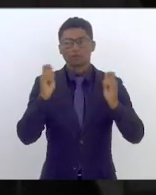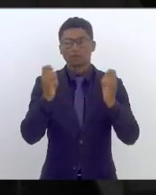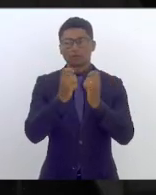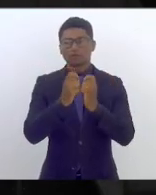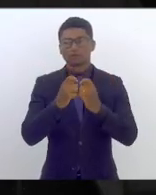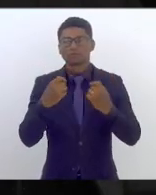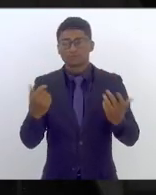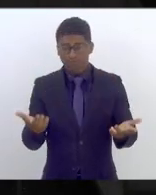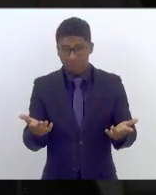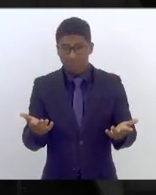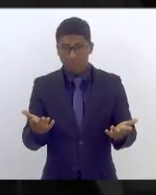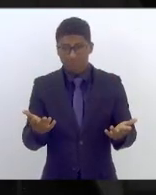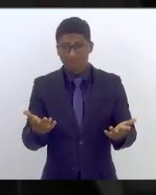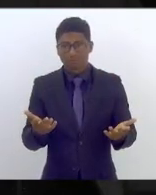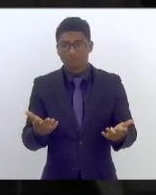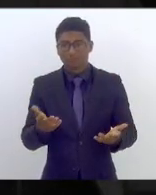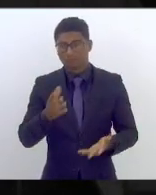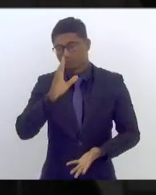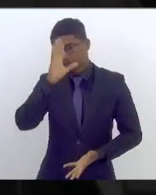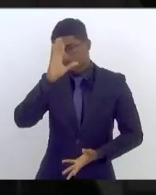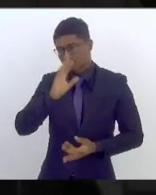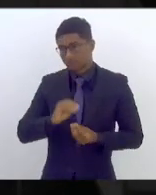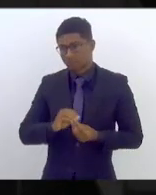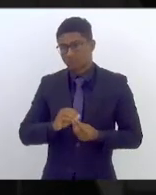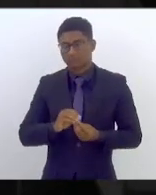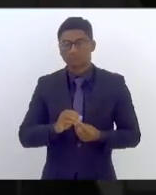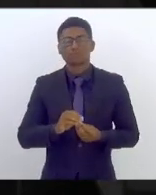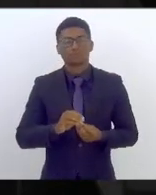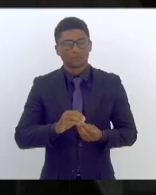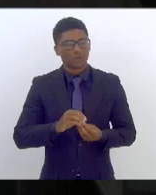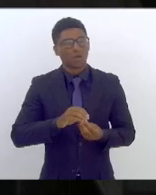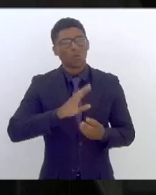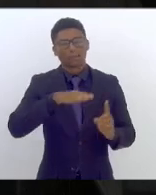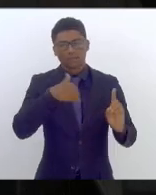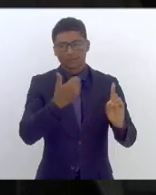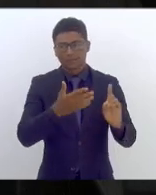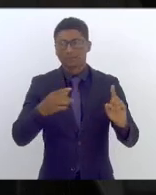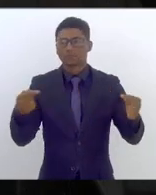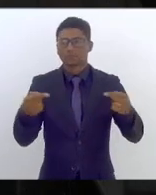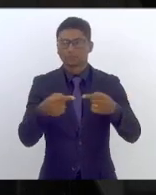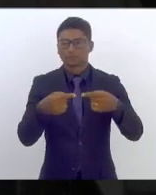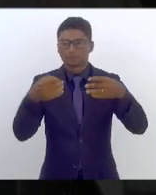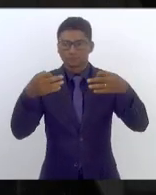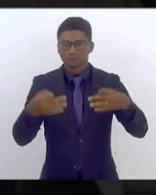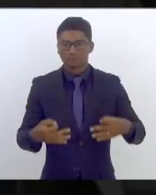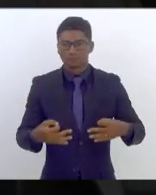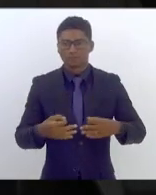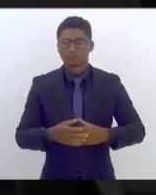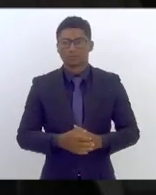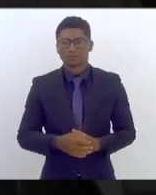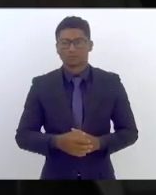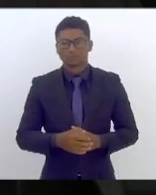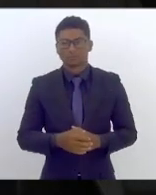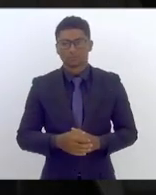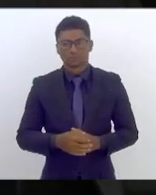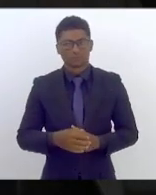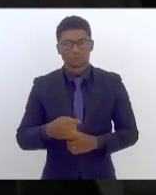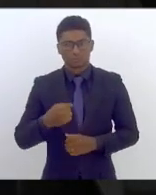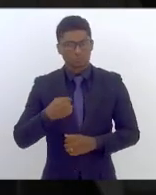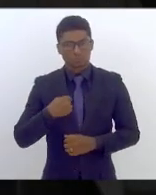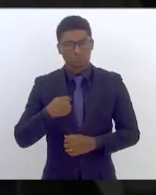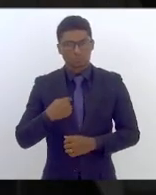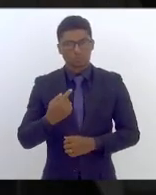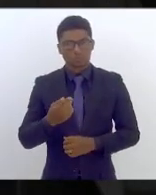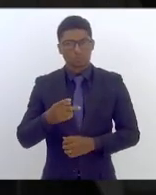para reivindicar e merecer a homenagem isso falo sem ter sido presente Associação mas